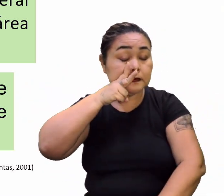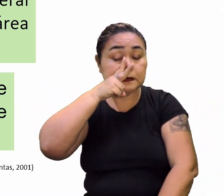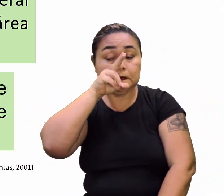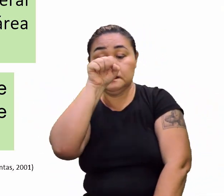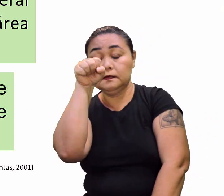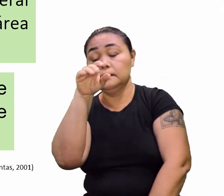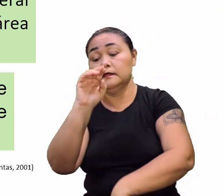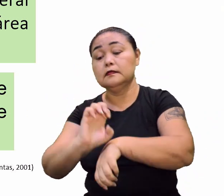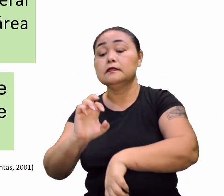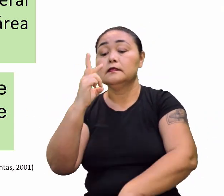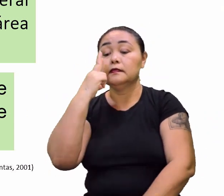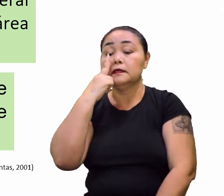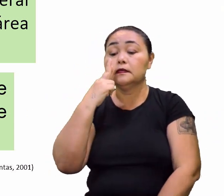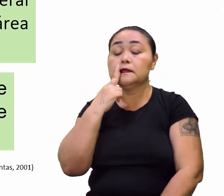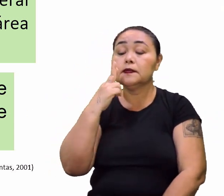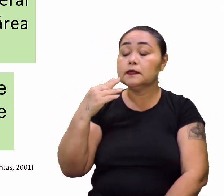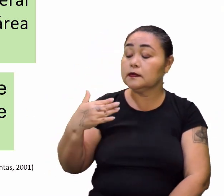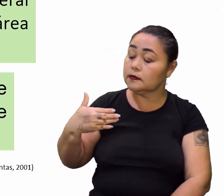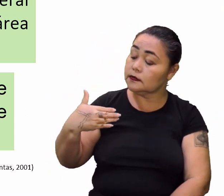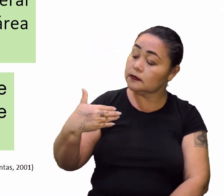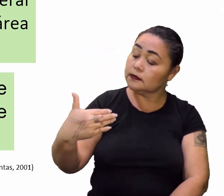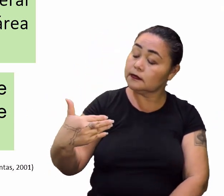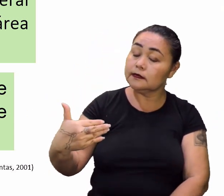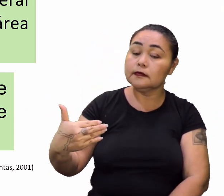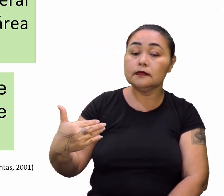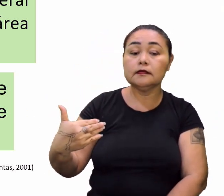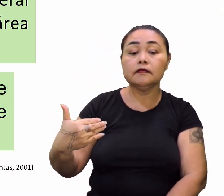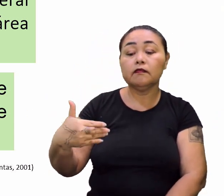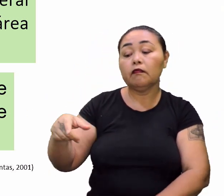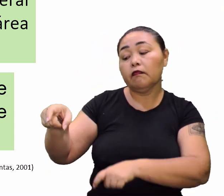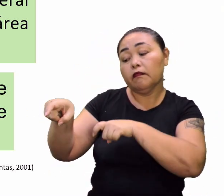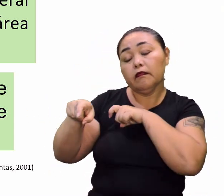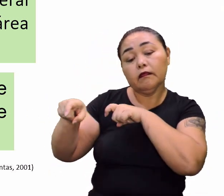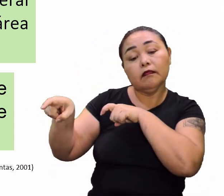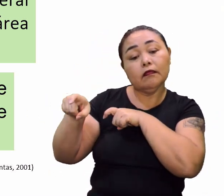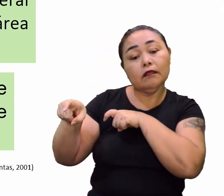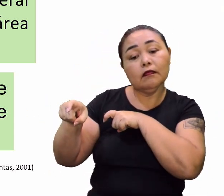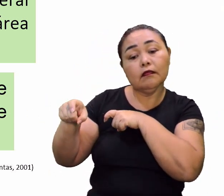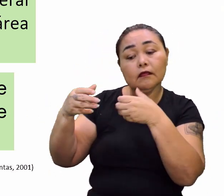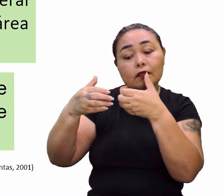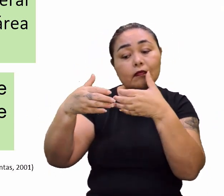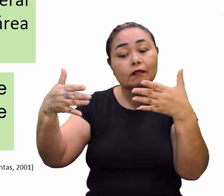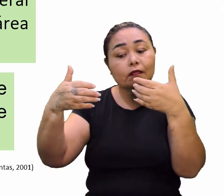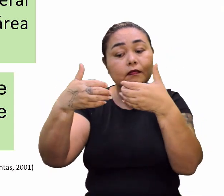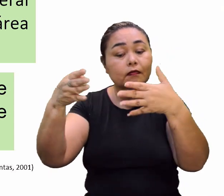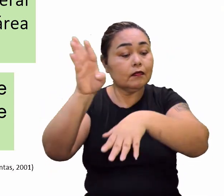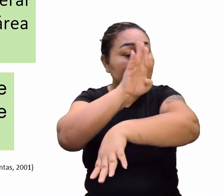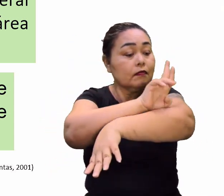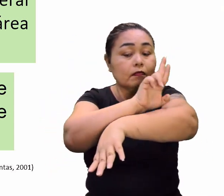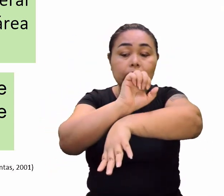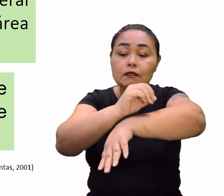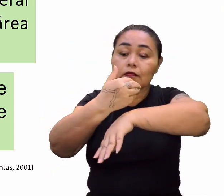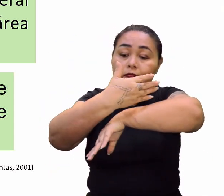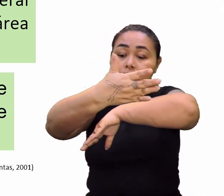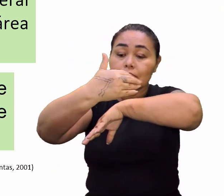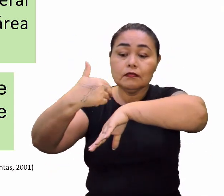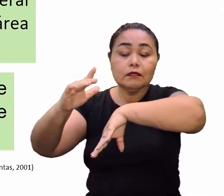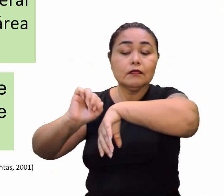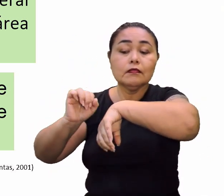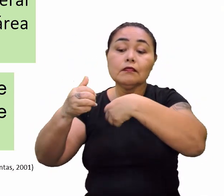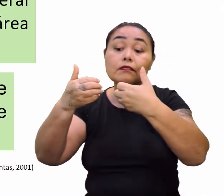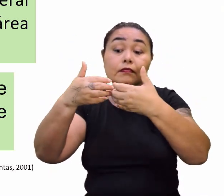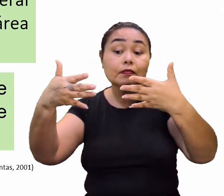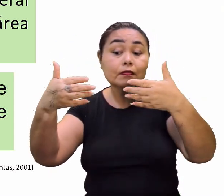estado de Rondônia, que foi a partir desse ciclo agrícola, né, com a abertura da BR-364. Então, esse ciclo